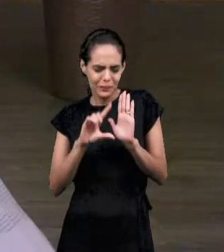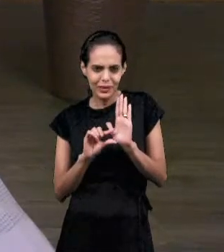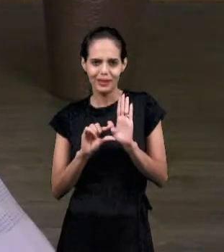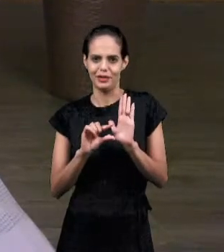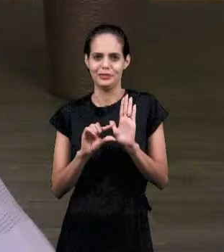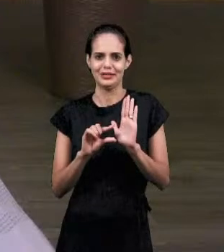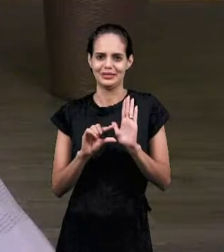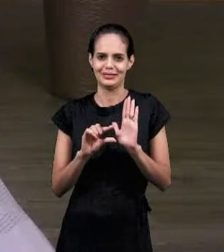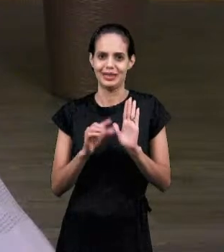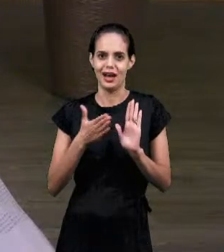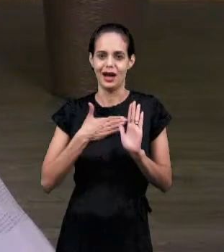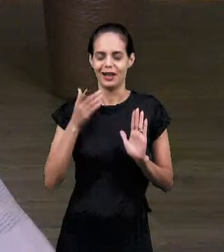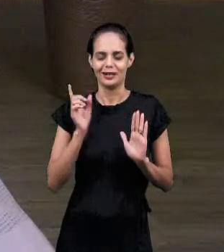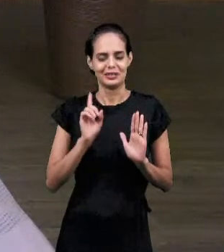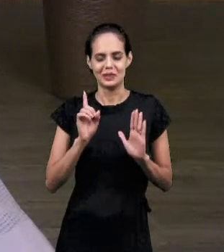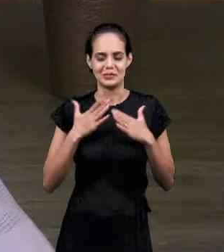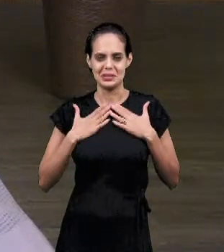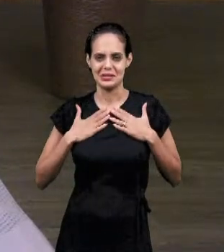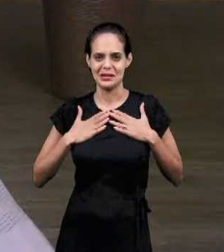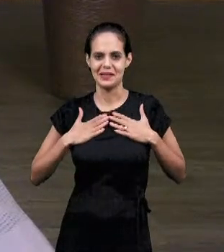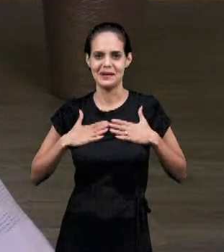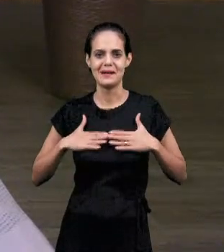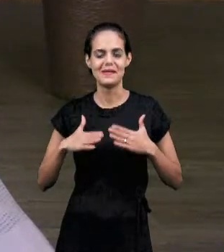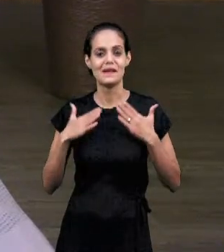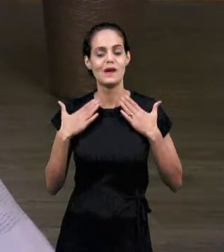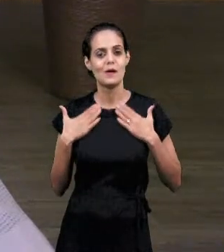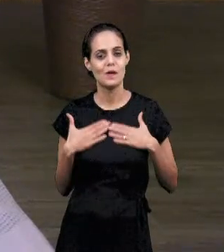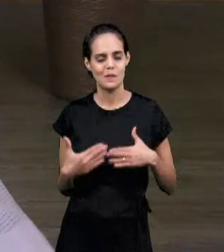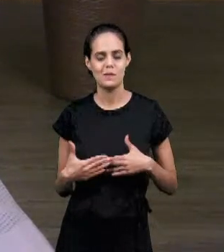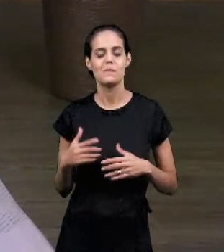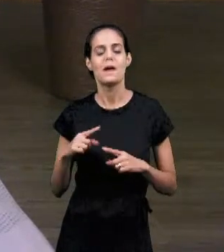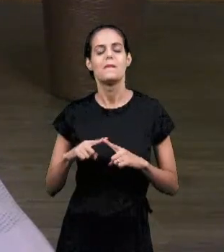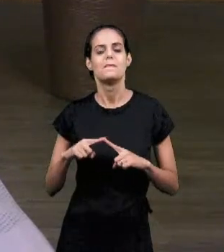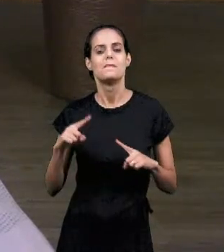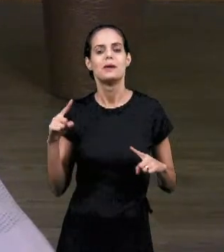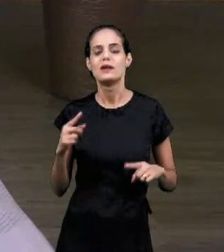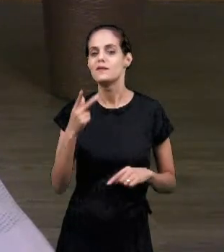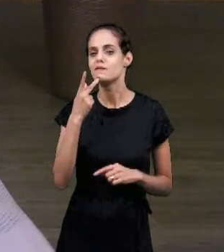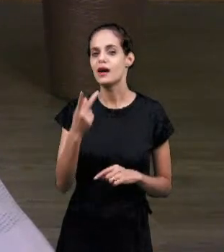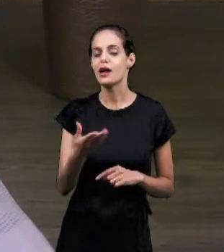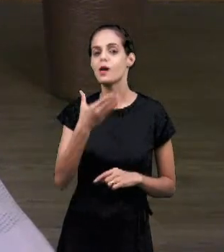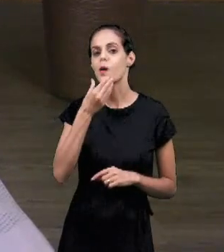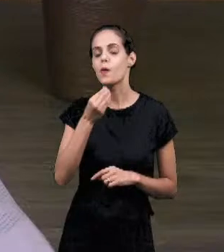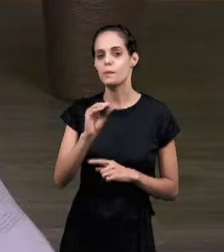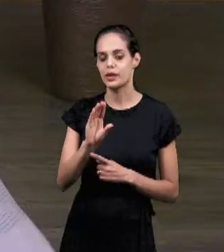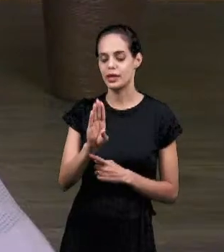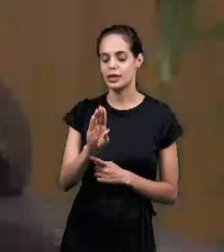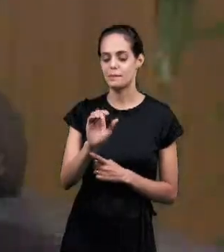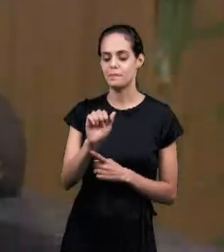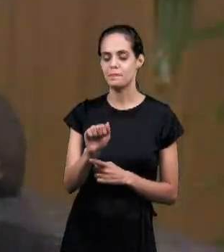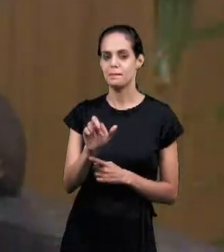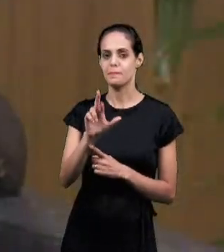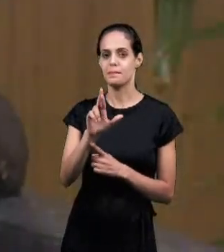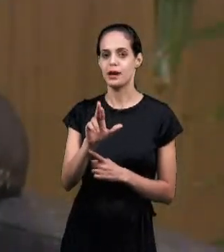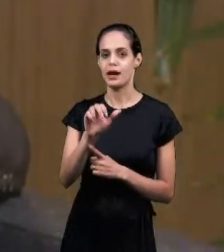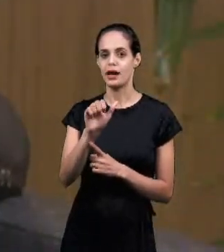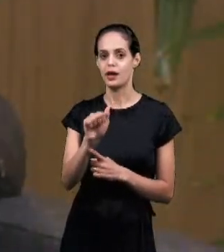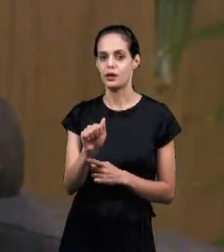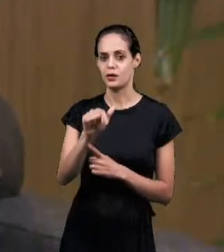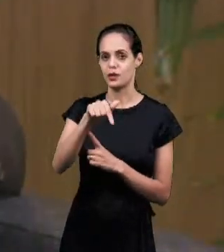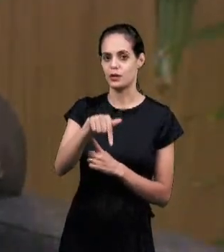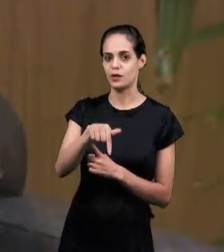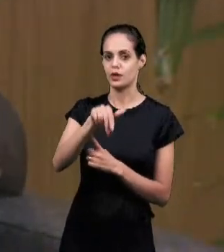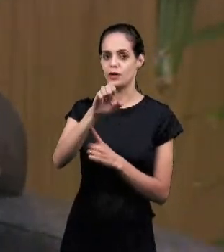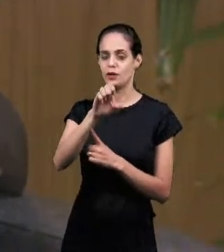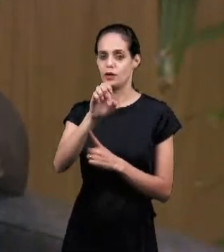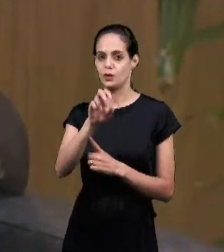com o que vai ser lido. Mas fala justamente da experiência de Baruque. Porque, para as pessoas saberem, assim, Jeremias é o autor